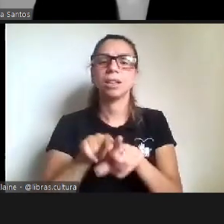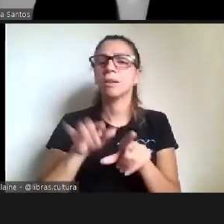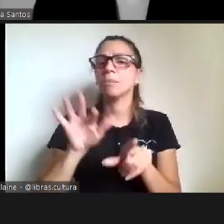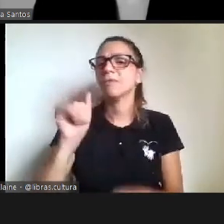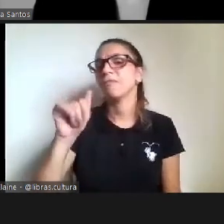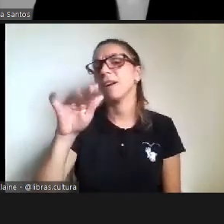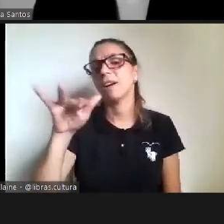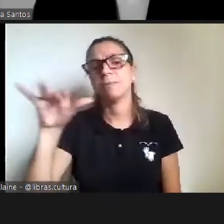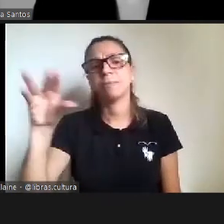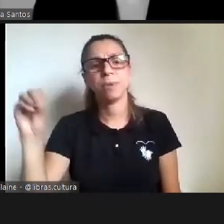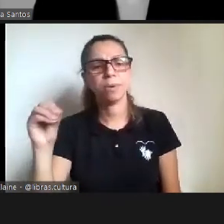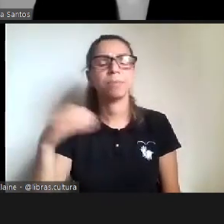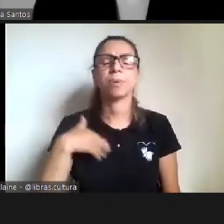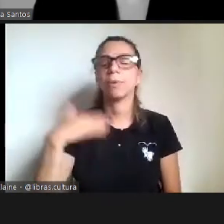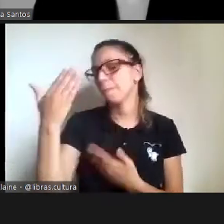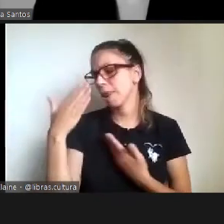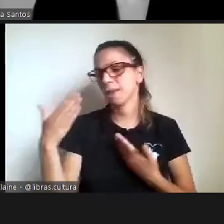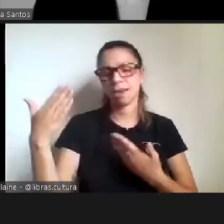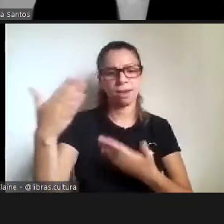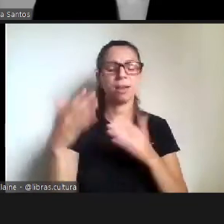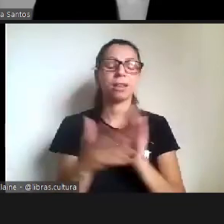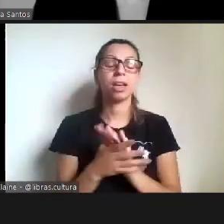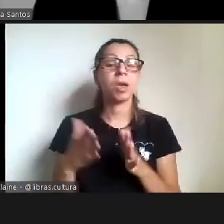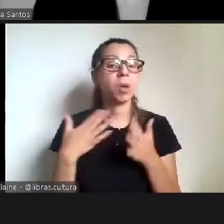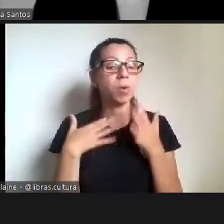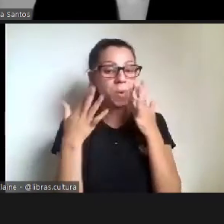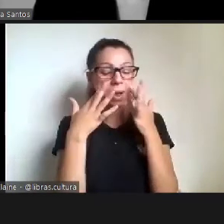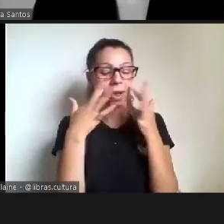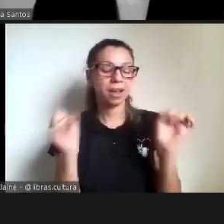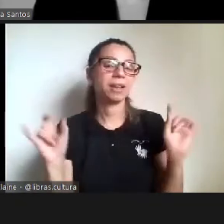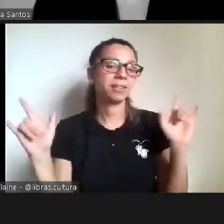Fábio. Sou uma grande admiradora de vocês também.